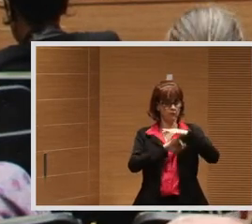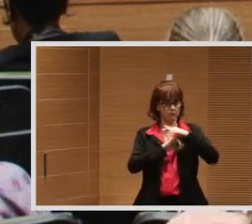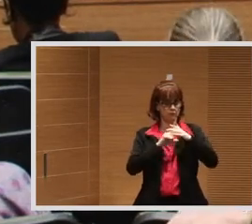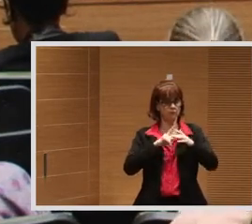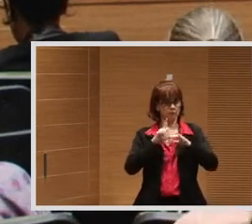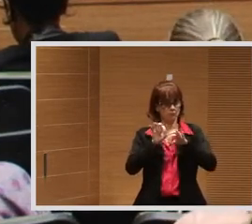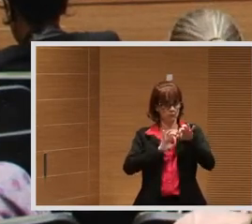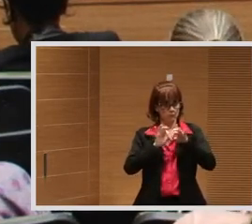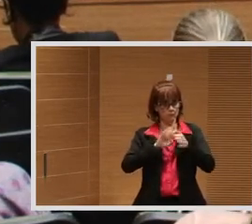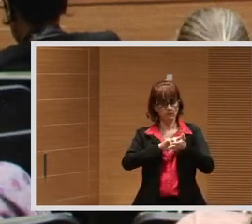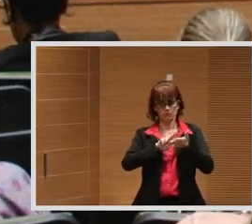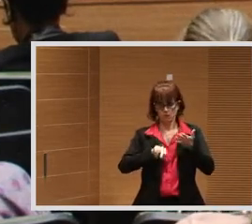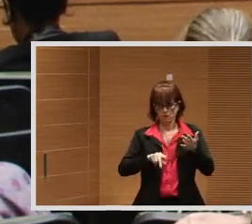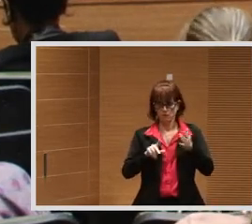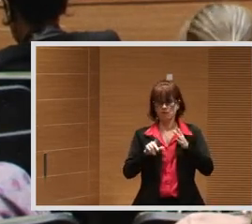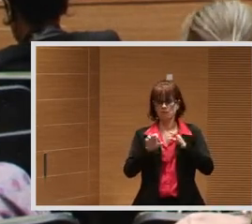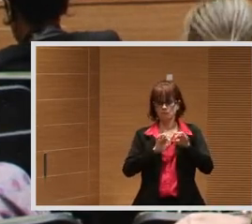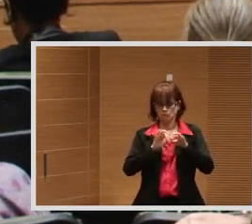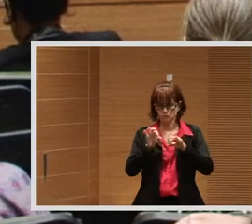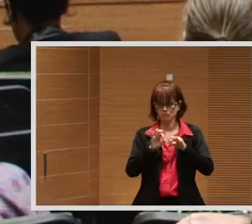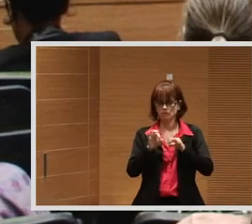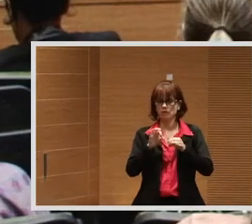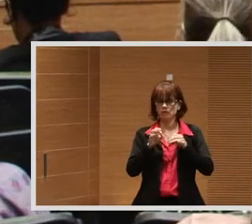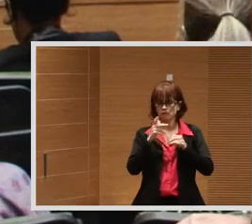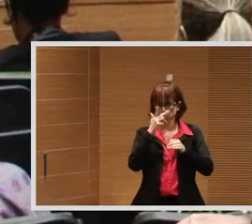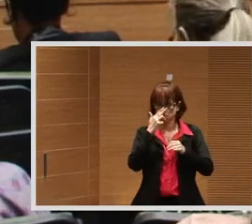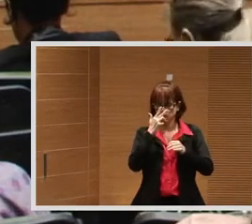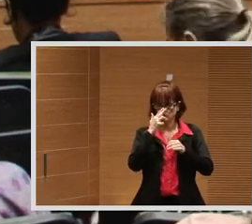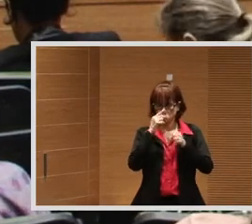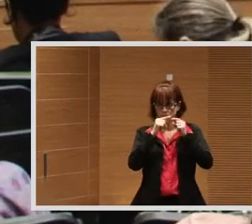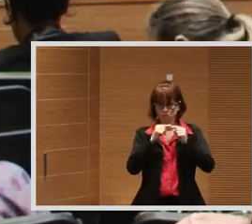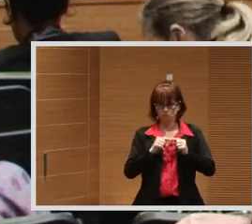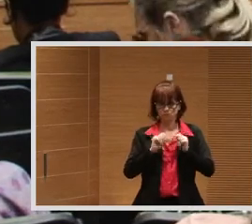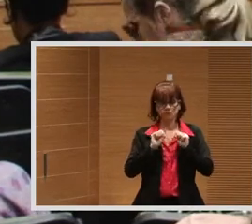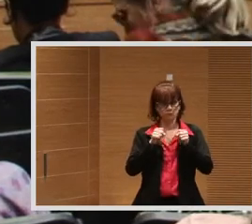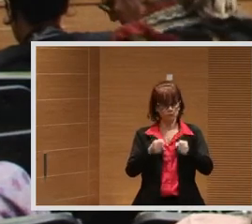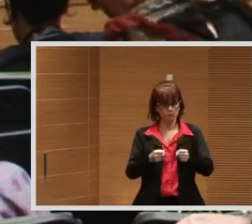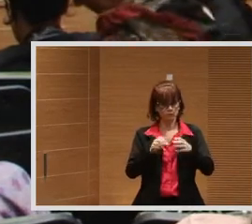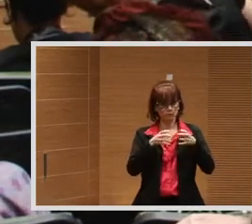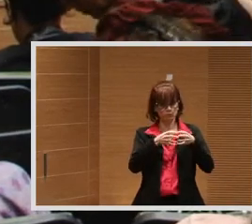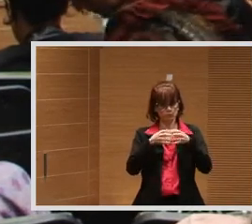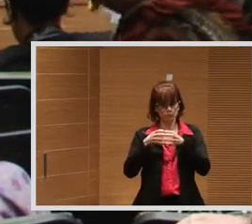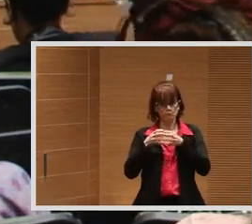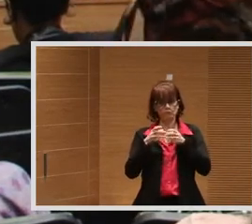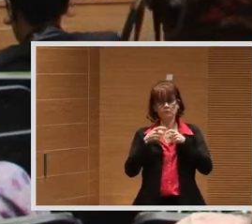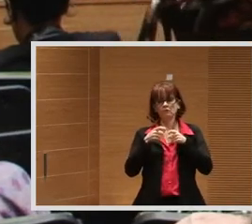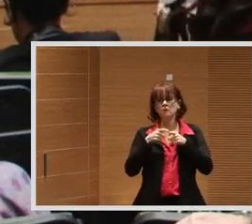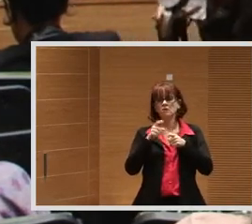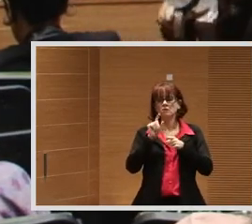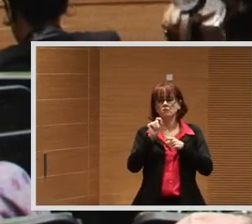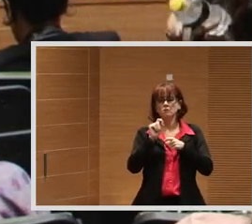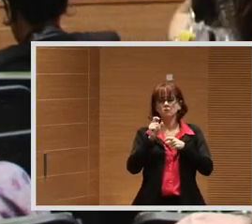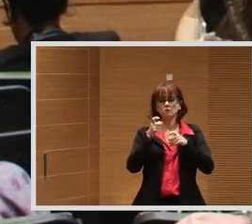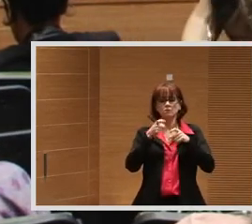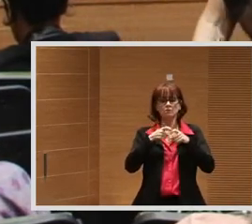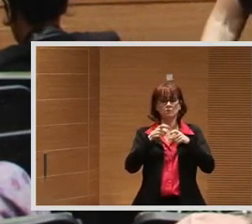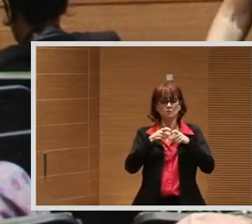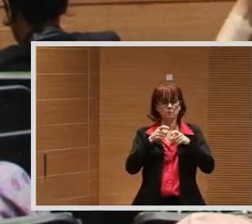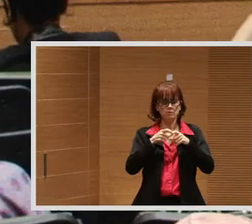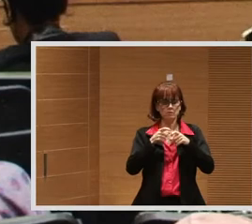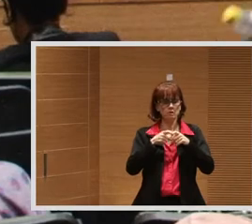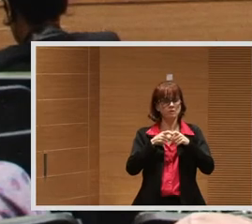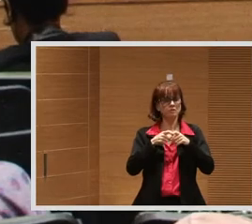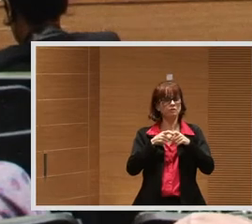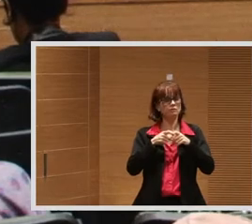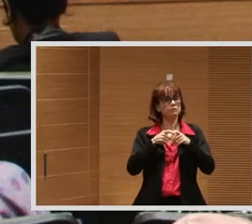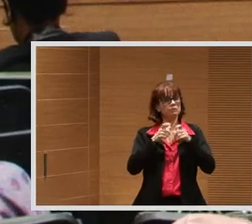vários, inclusive, vai na mesma linha, mas que são defendidos pelas entidades médicas, que é, os médicos funcionarem como